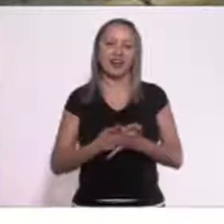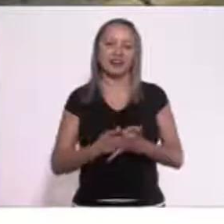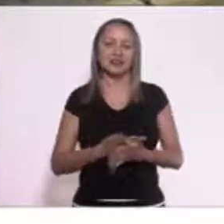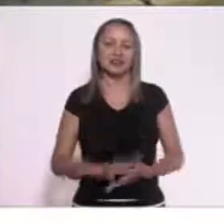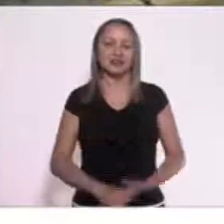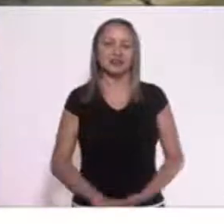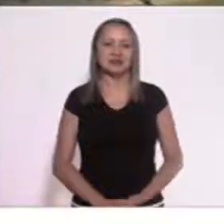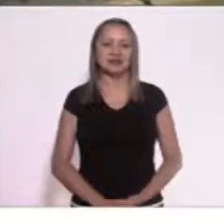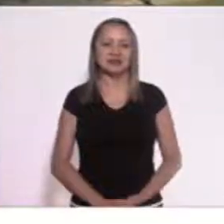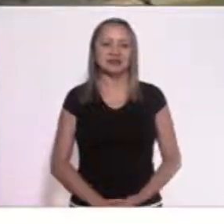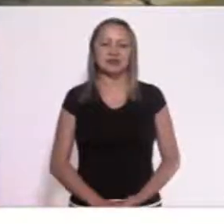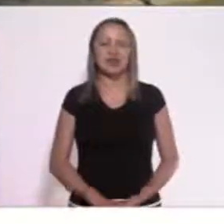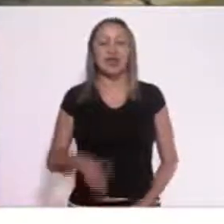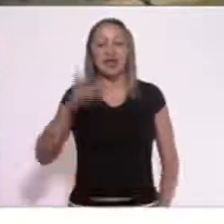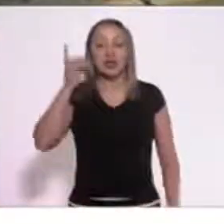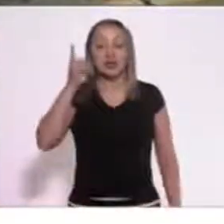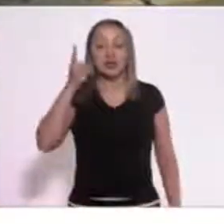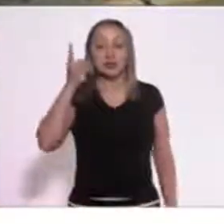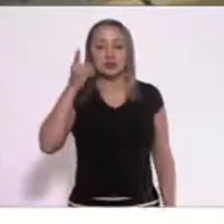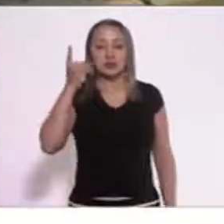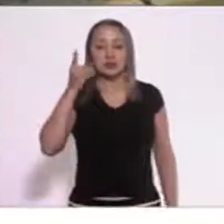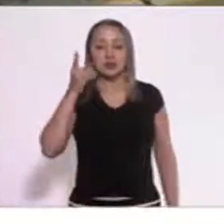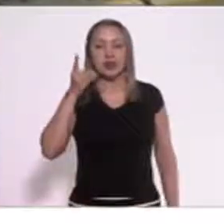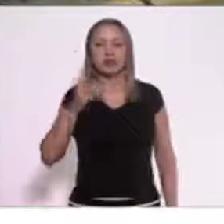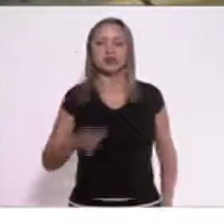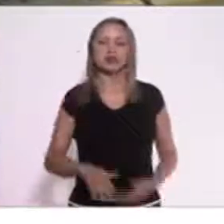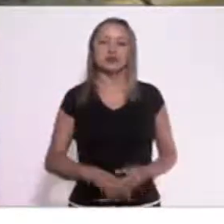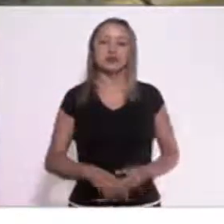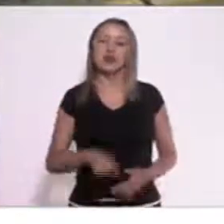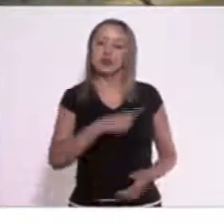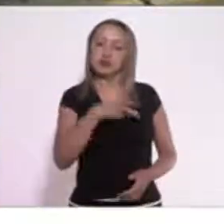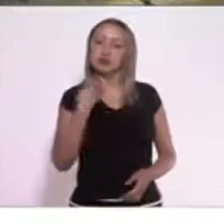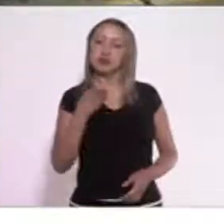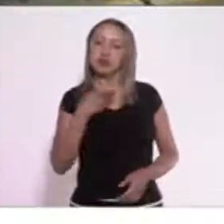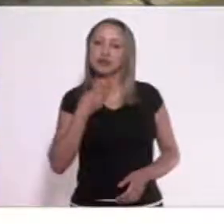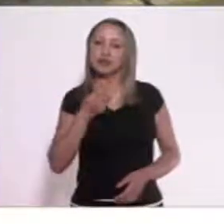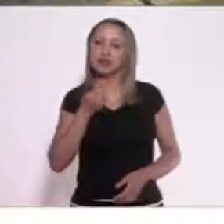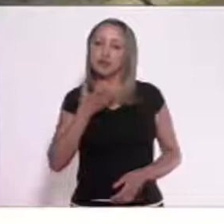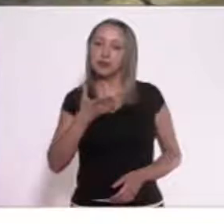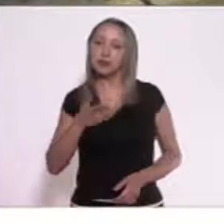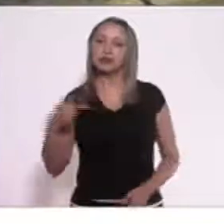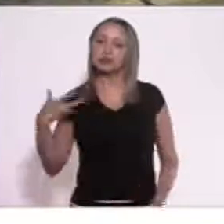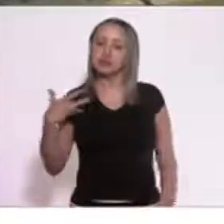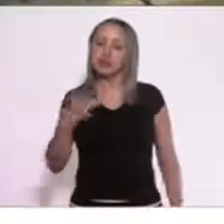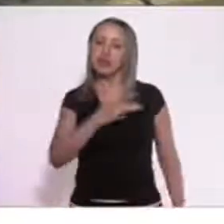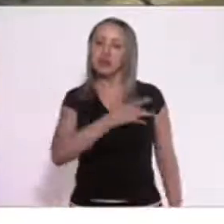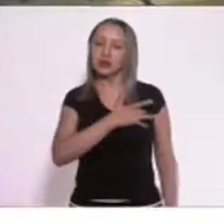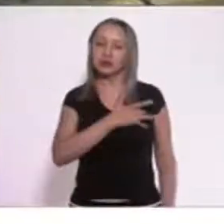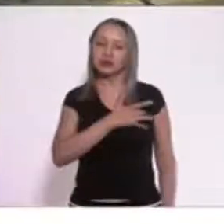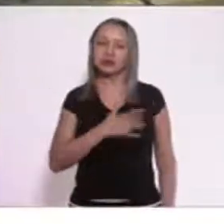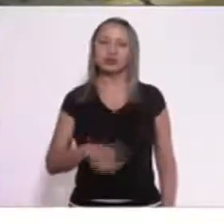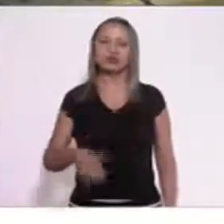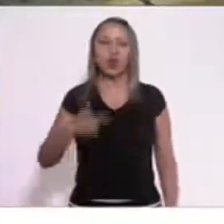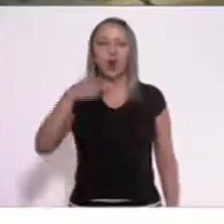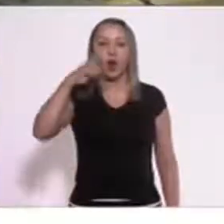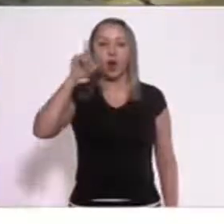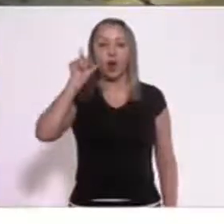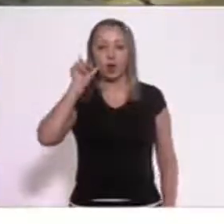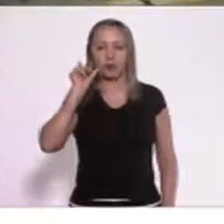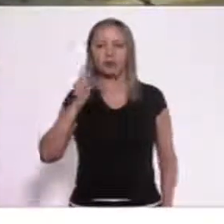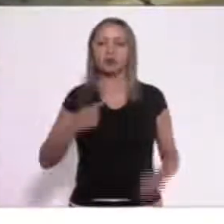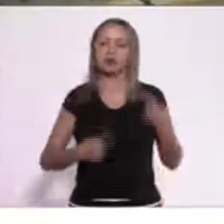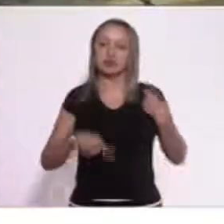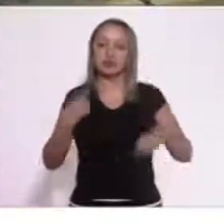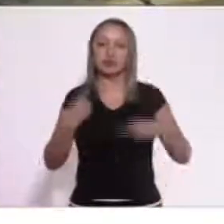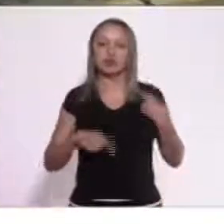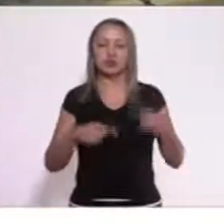Nobre deputado, foi muito pertinente a sua colocação sobre a questão de saúde, e ontem eu debati sobre